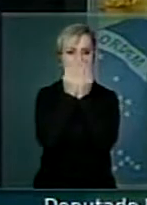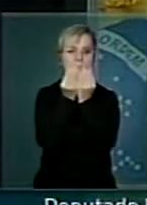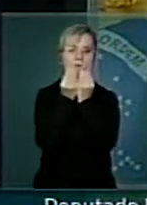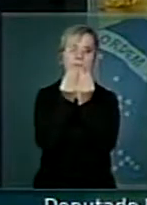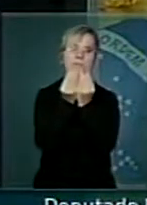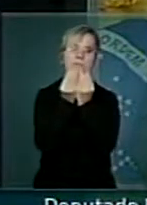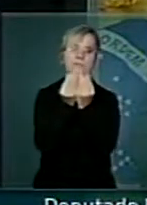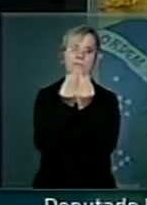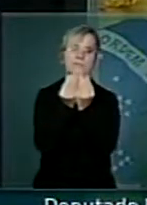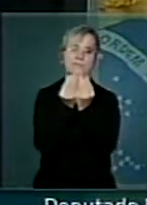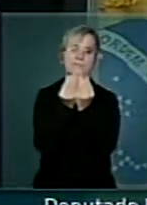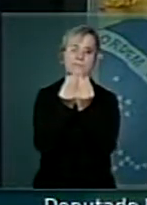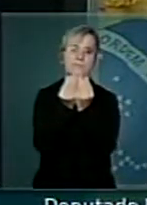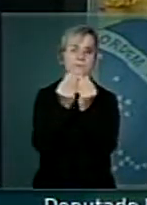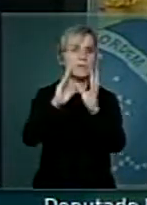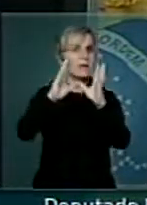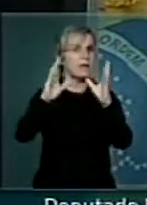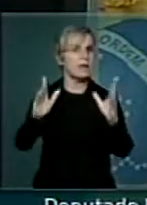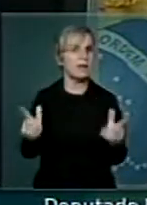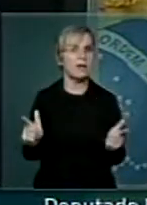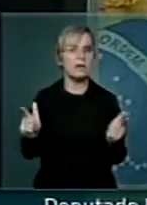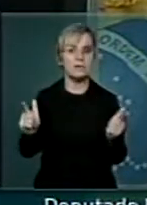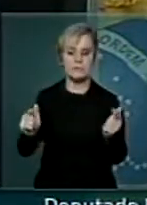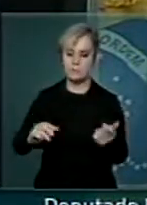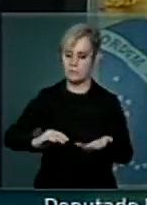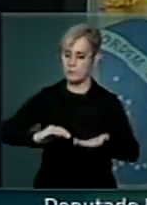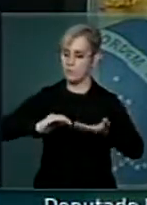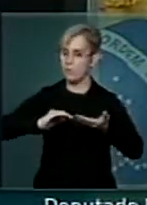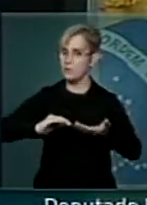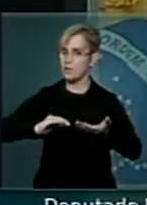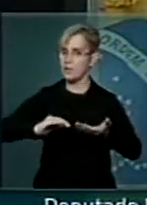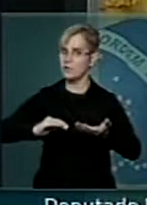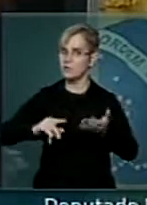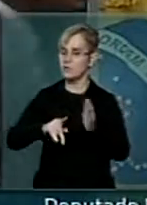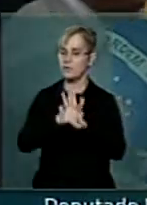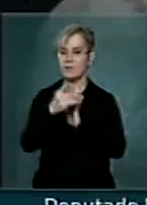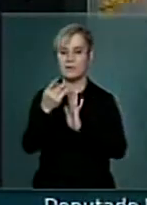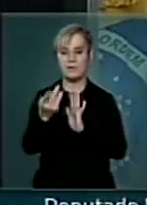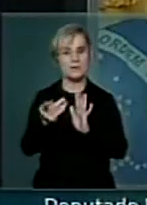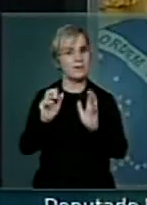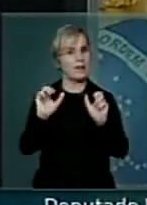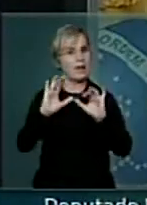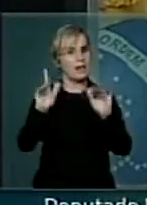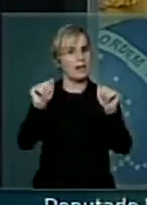É claro que o Congresso Nacional, o Parlamento Brasileiro,